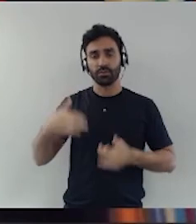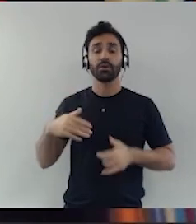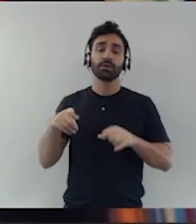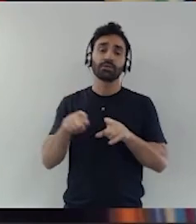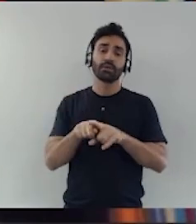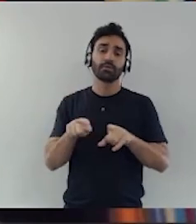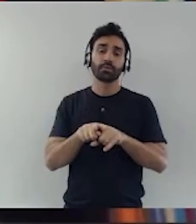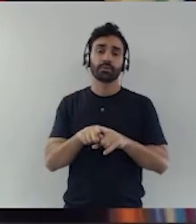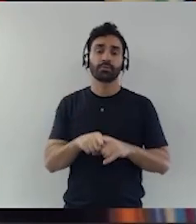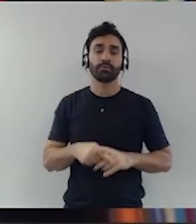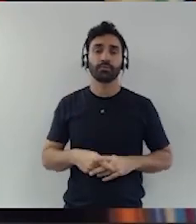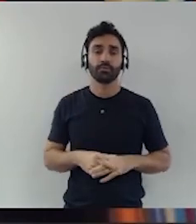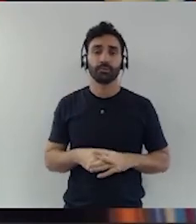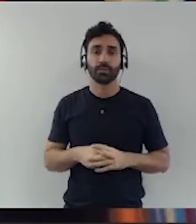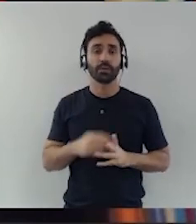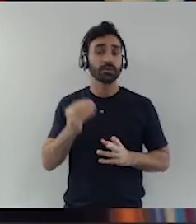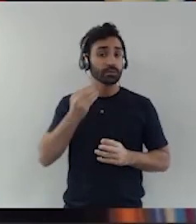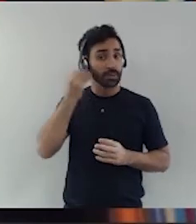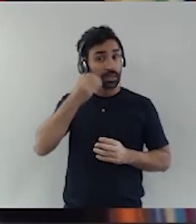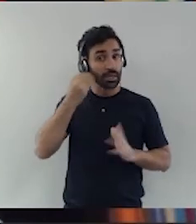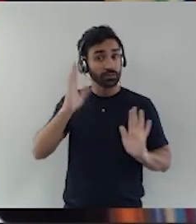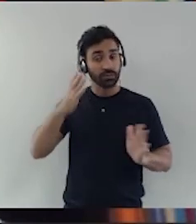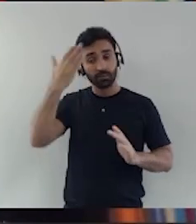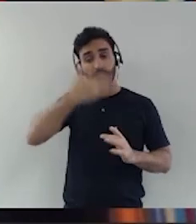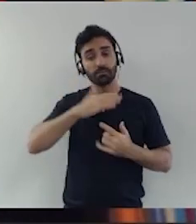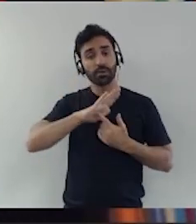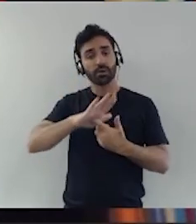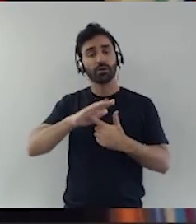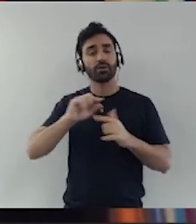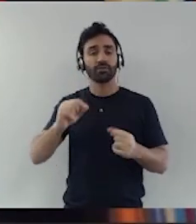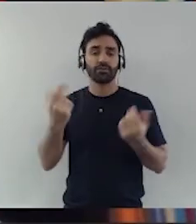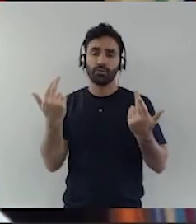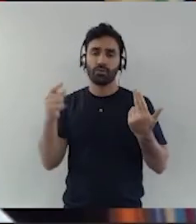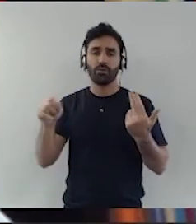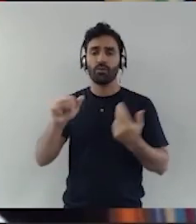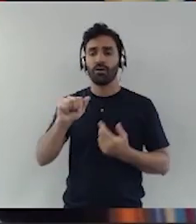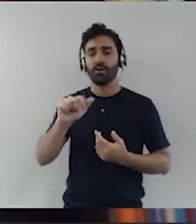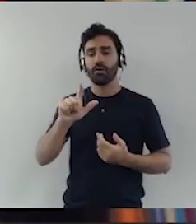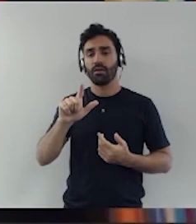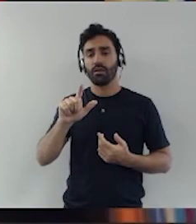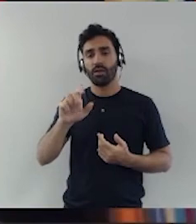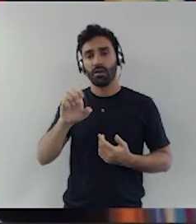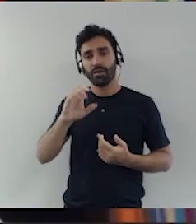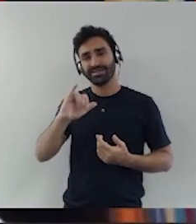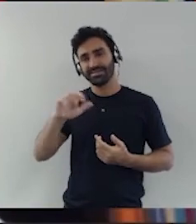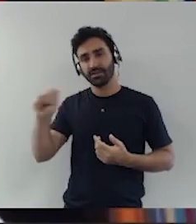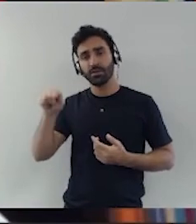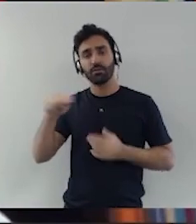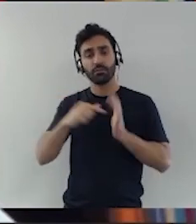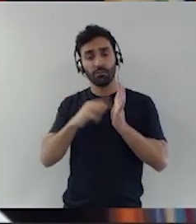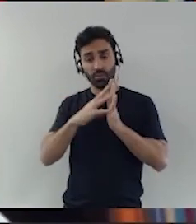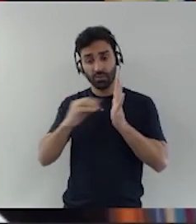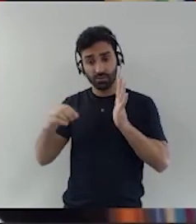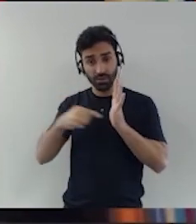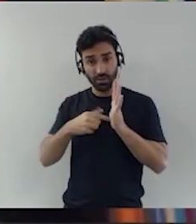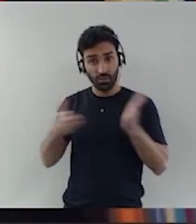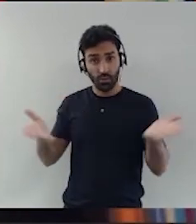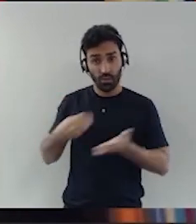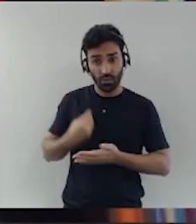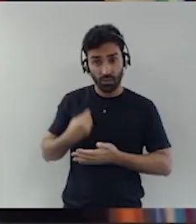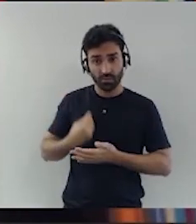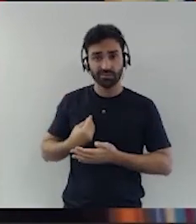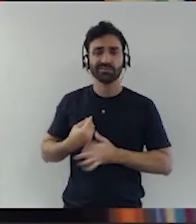sobretudo, porque a experiência tem nos demonstrado, também prova isso, doutora Alessia, que o modelo atual já dá os seus sinais